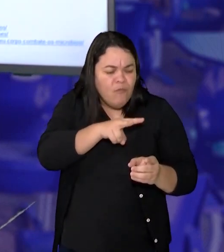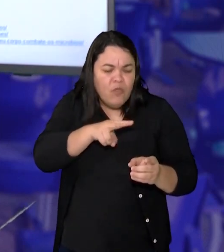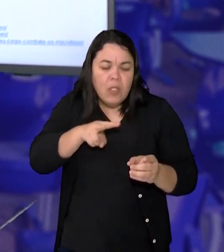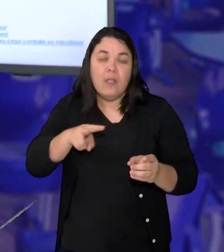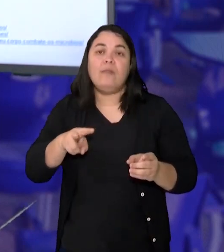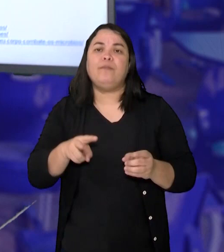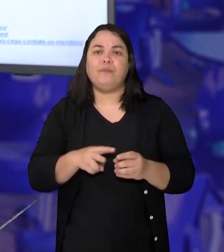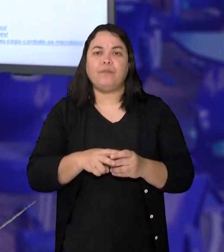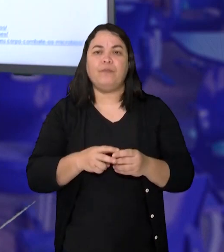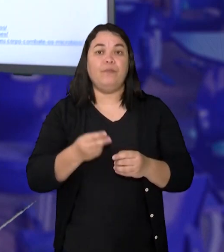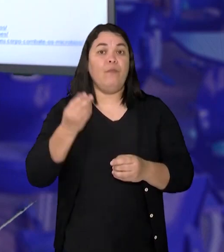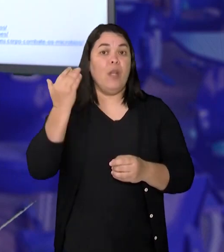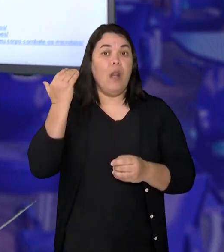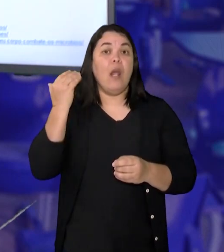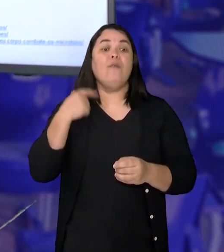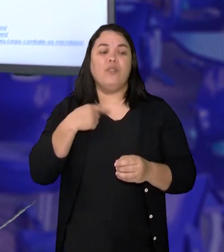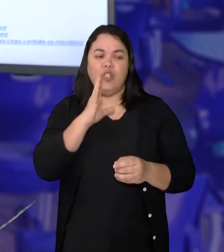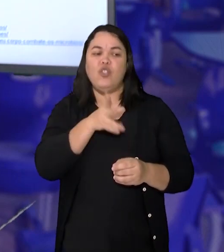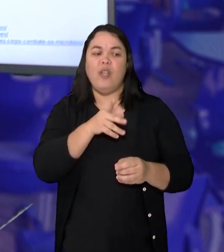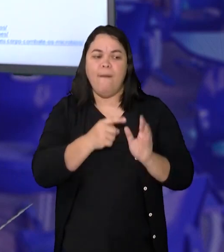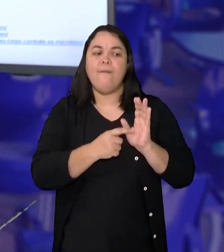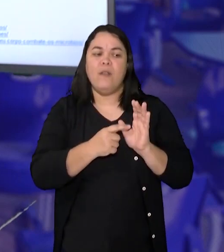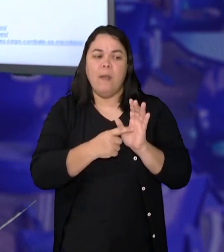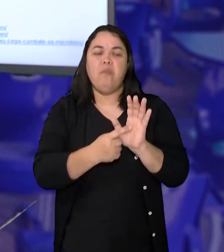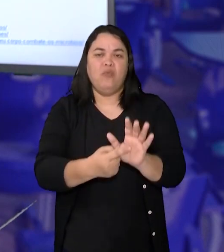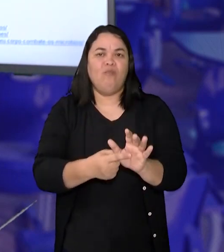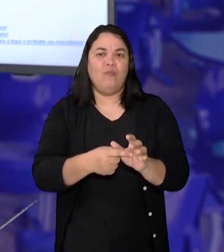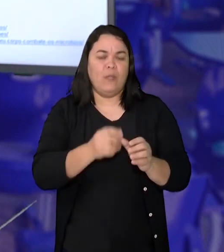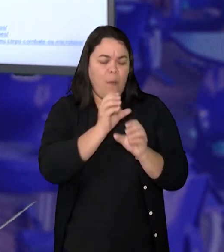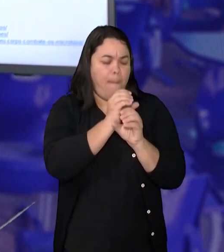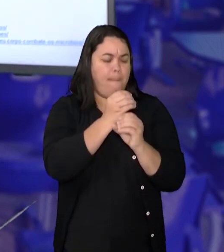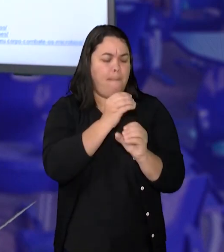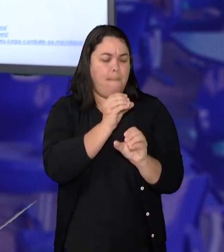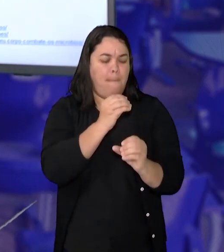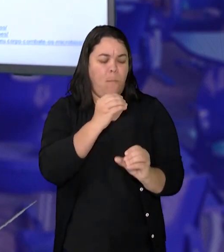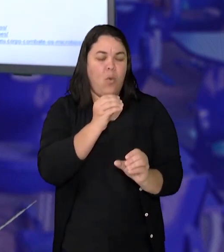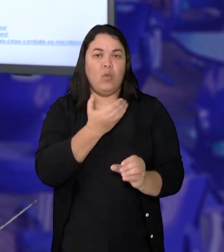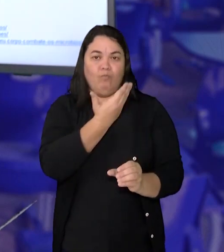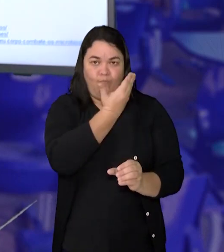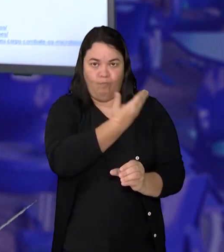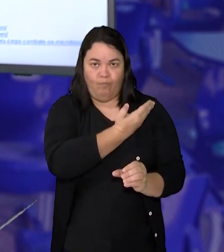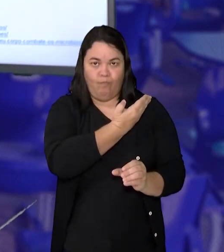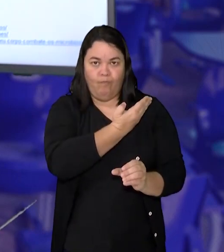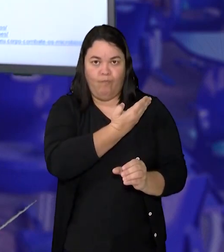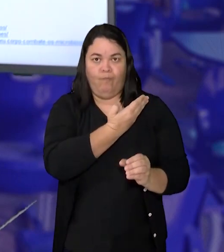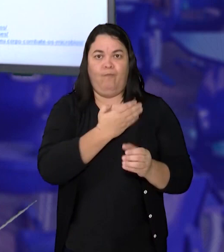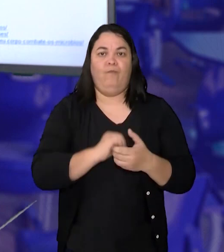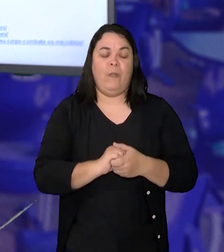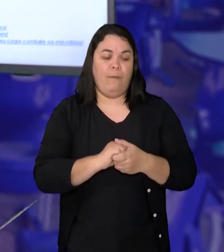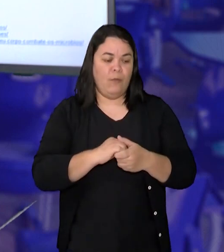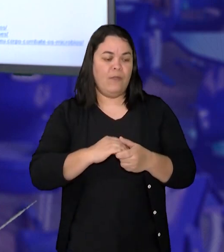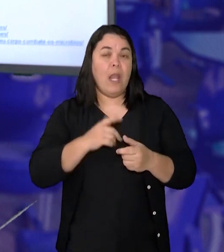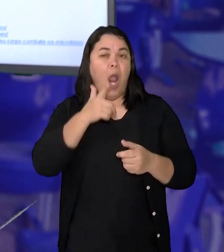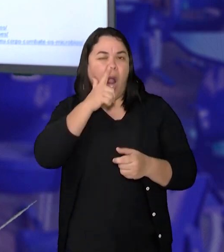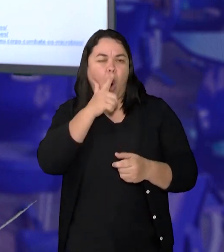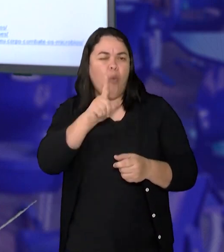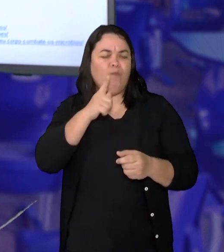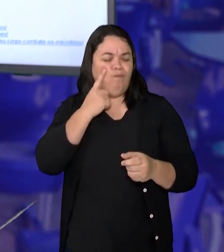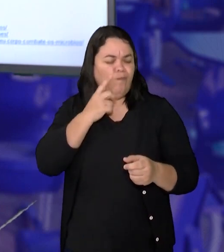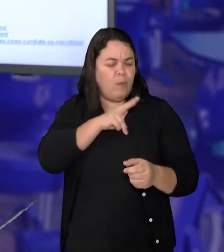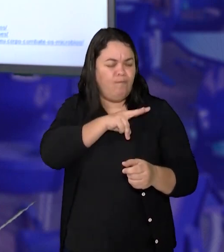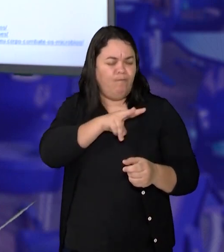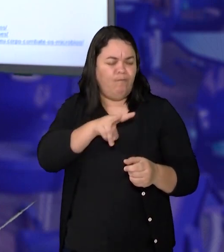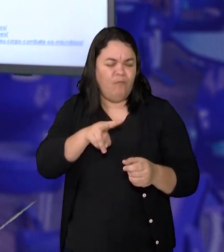viram aí lá quando a gente estava no presencial, né? Então, ó, o microscópio, ele vai dar a possibilidade da gente enxergar